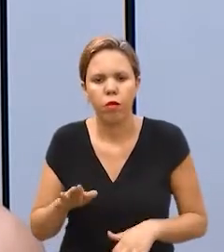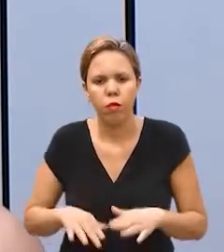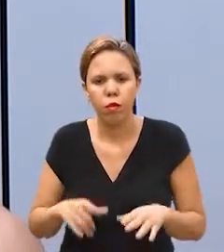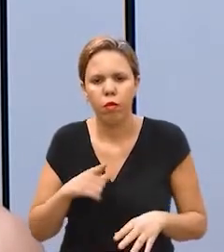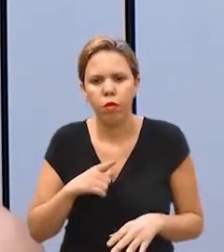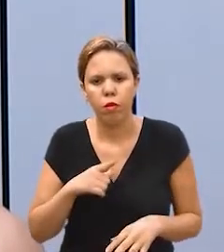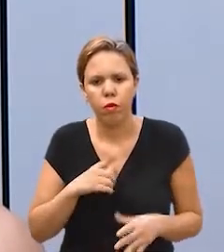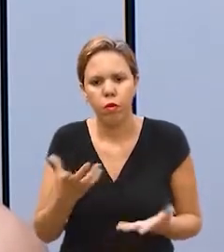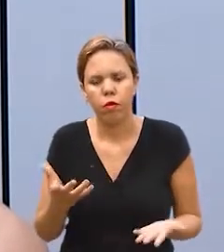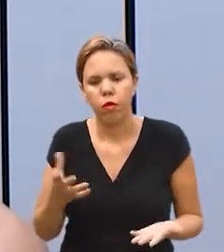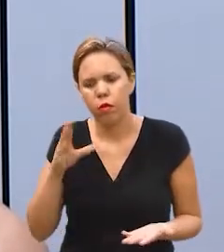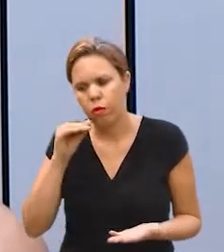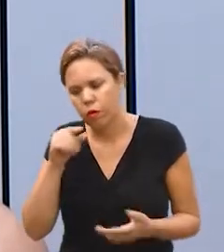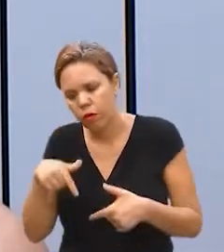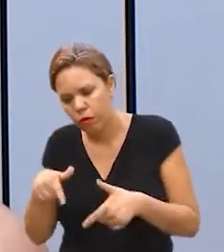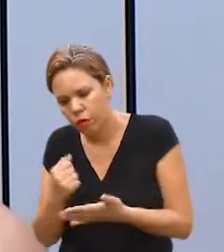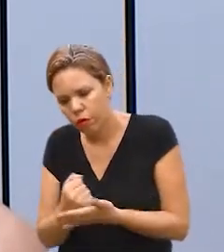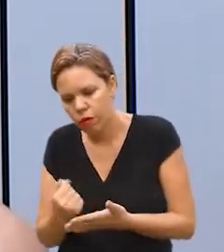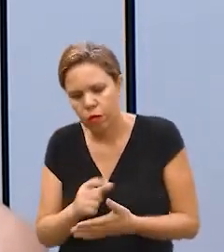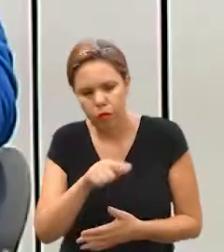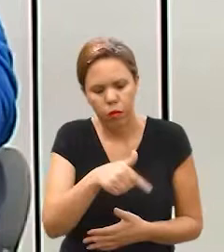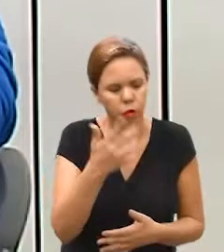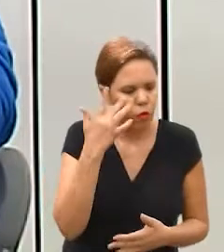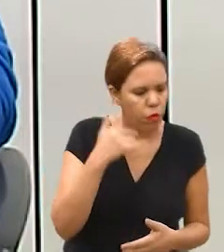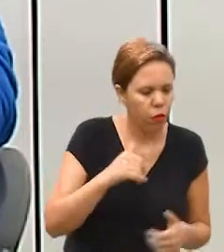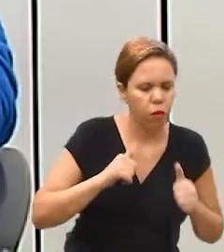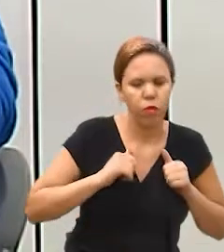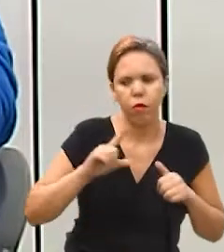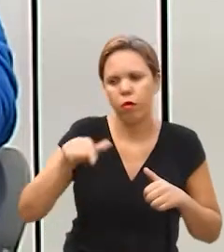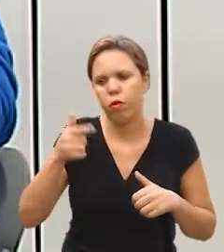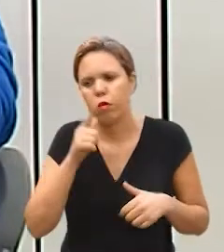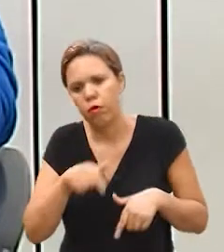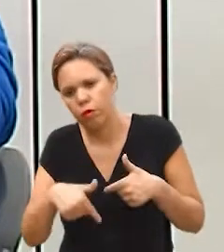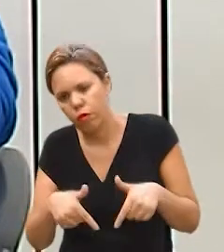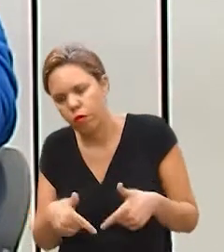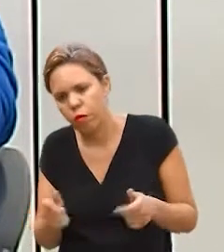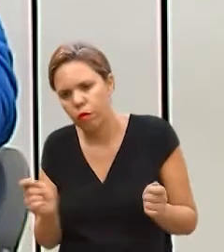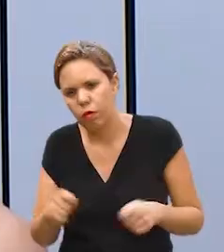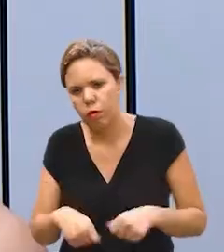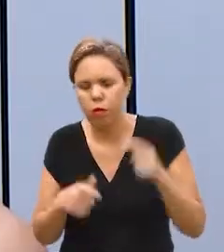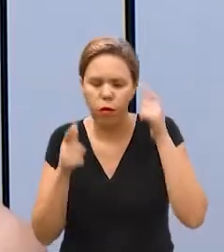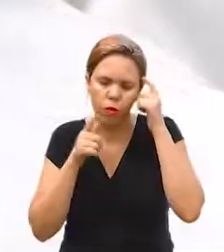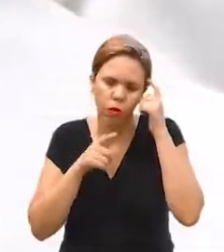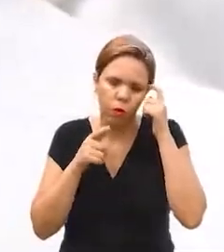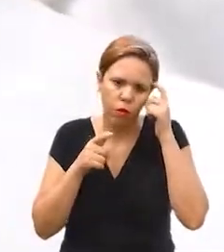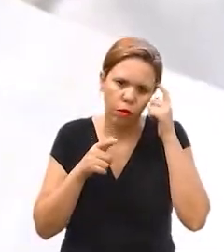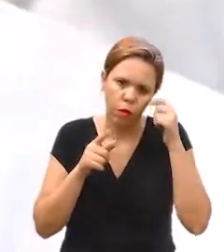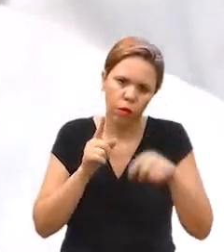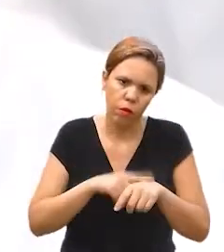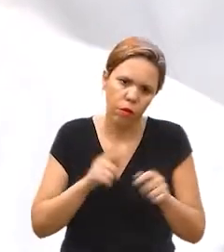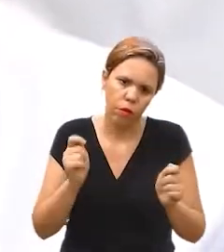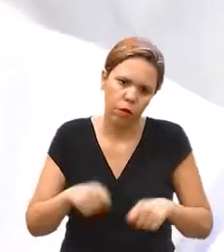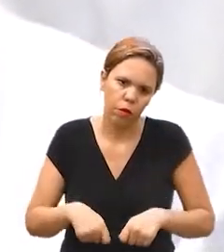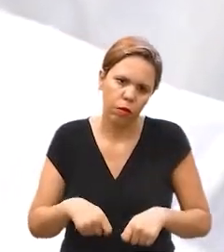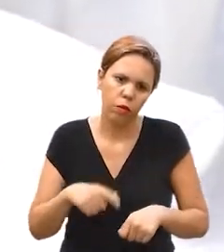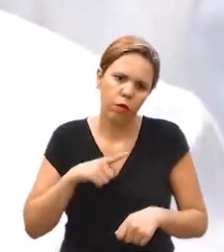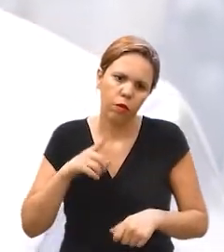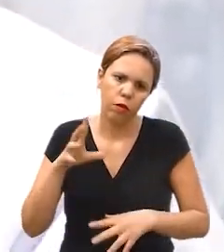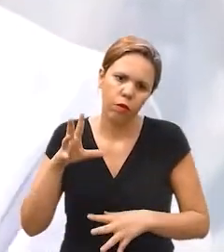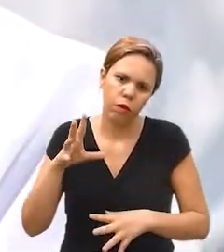está desempregado, aí depois consegue um emprego, pode conseguir um emprego em horários que podem entrar em conflito, né?